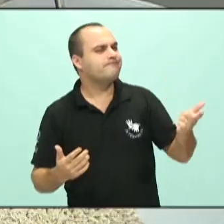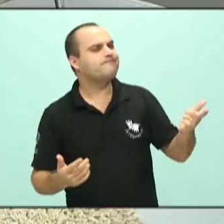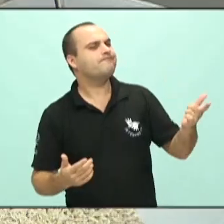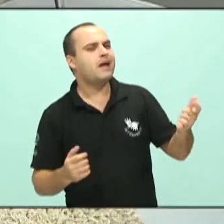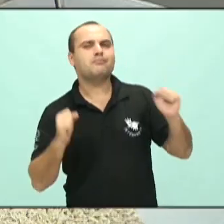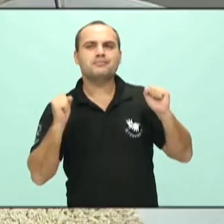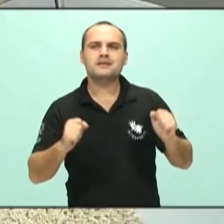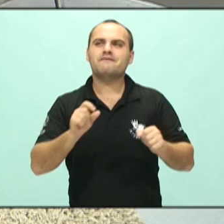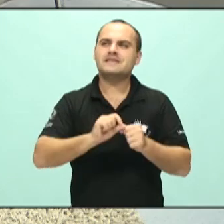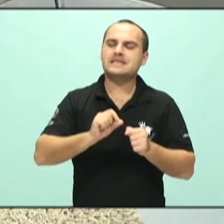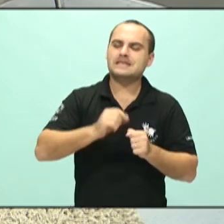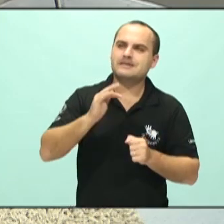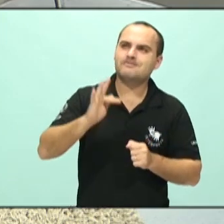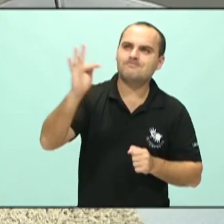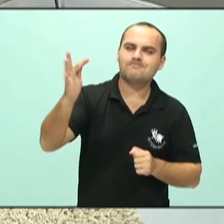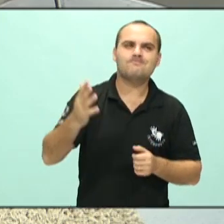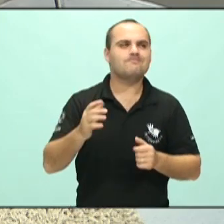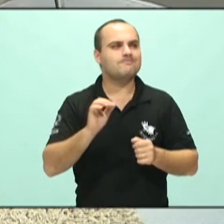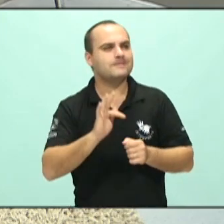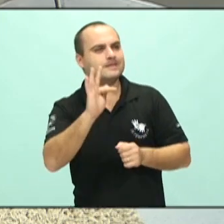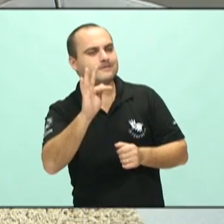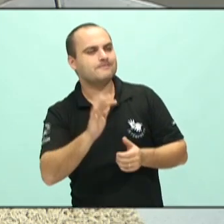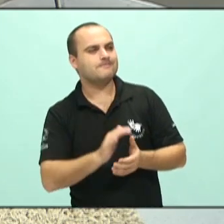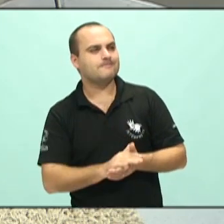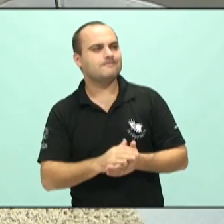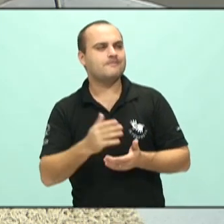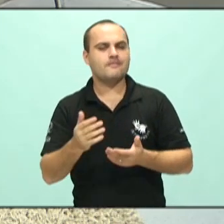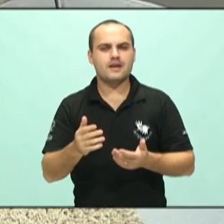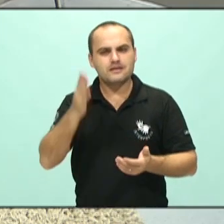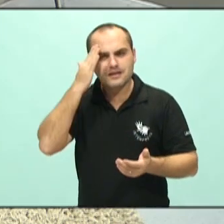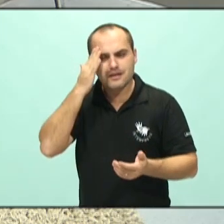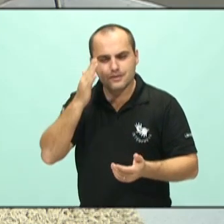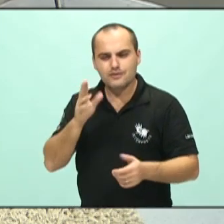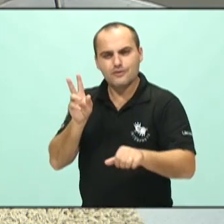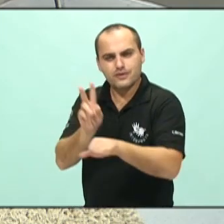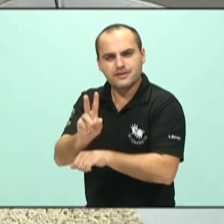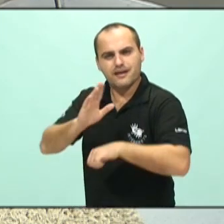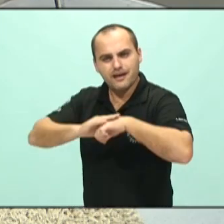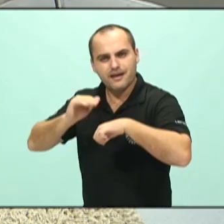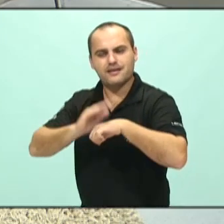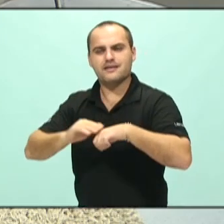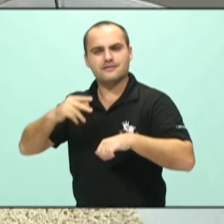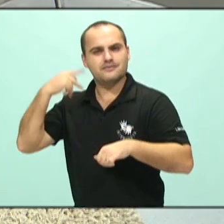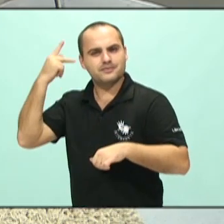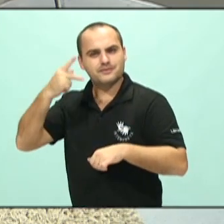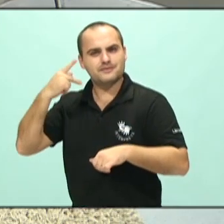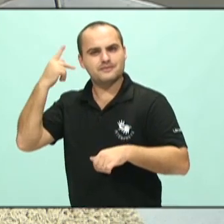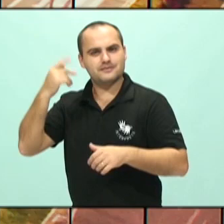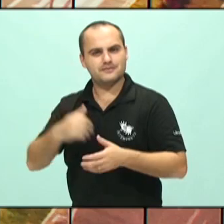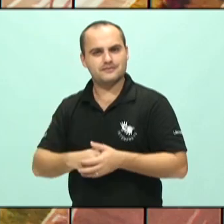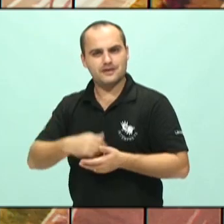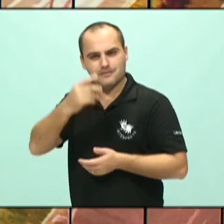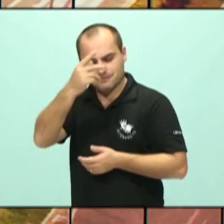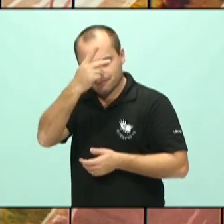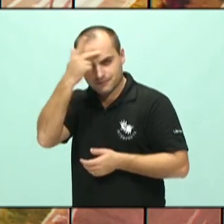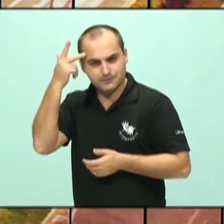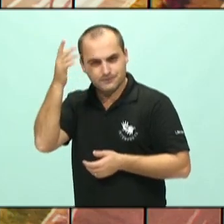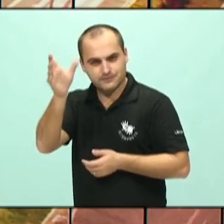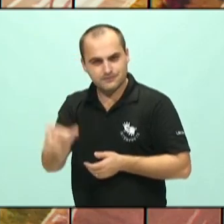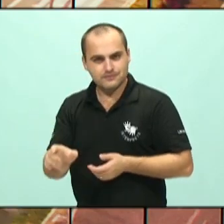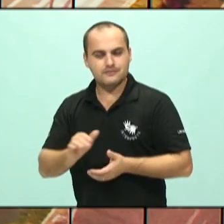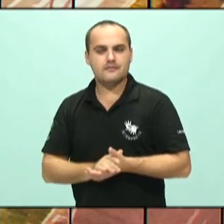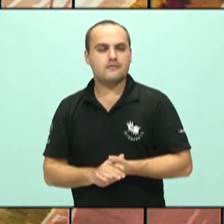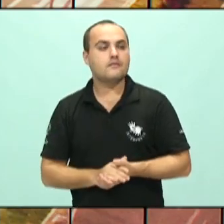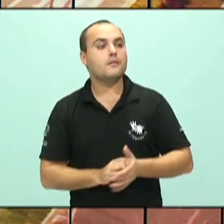né? É isso. Vereador, cuidar das nossas pessoas com carinho. Perfeito. Muito também tem se falado